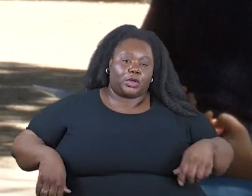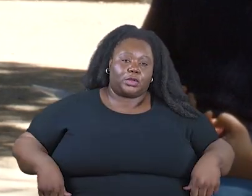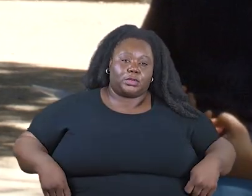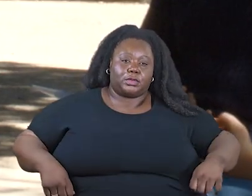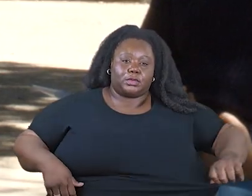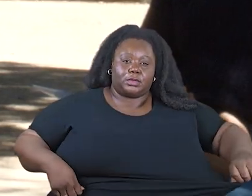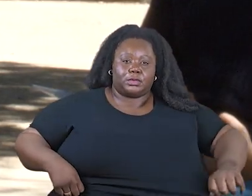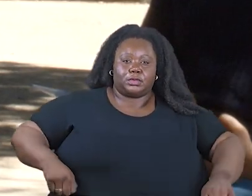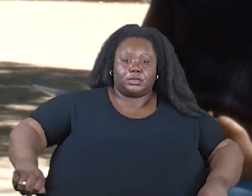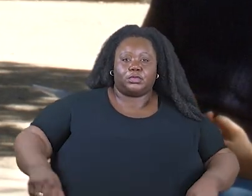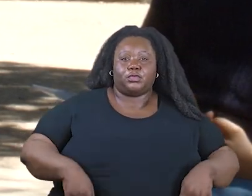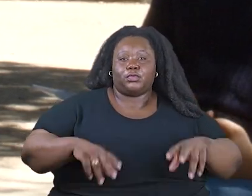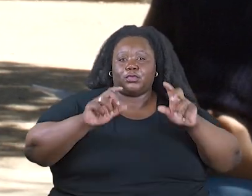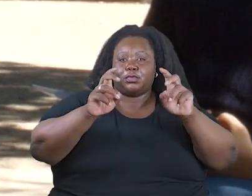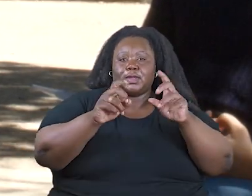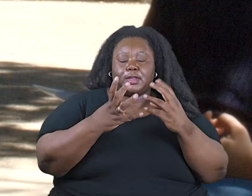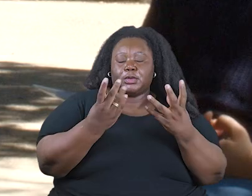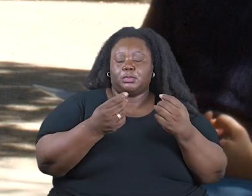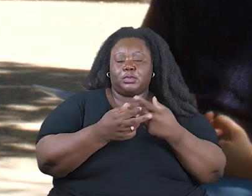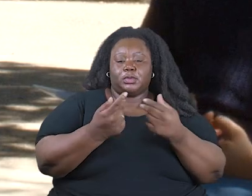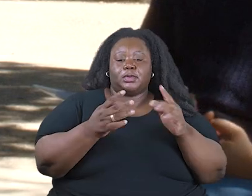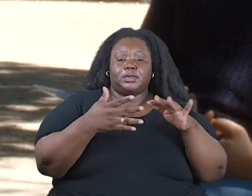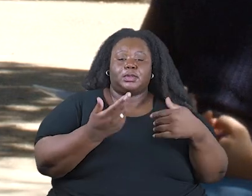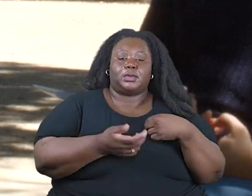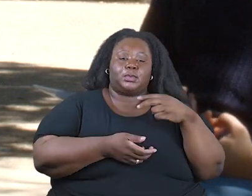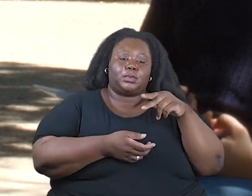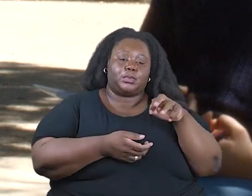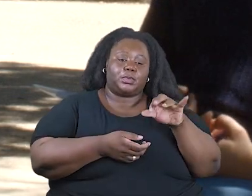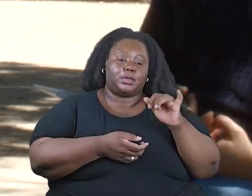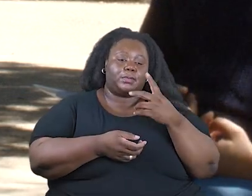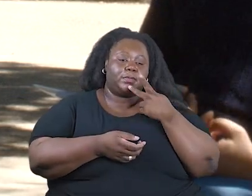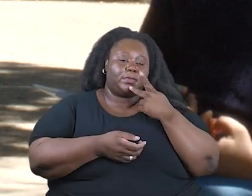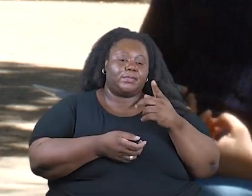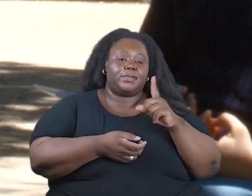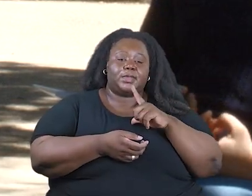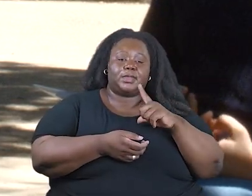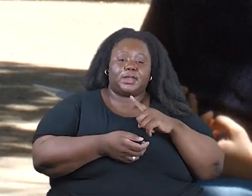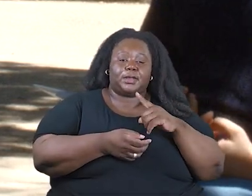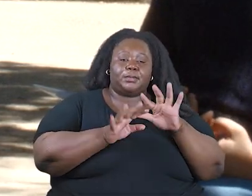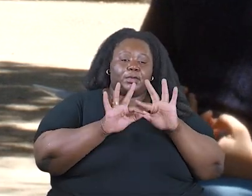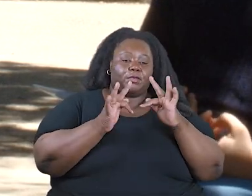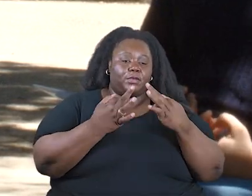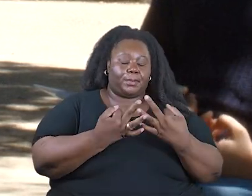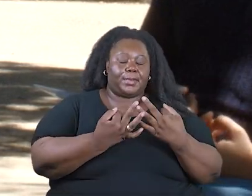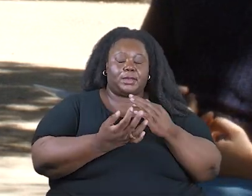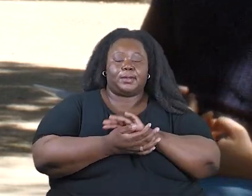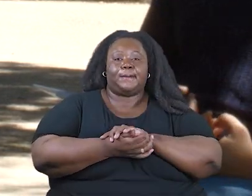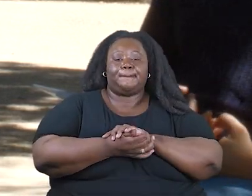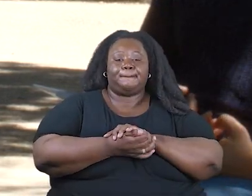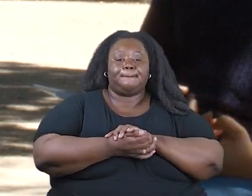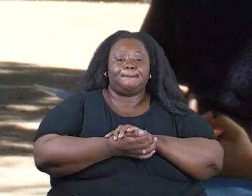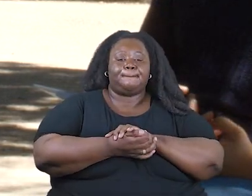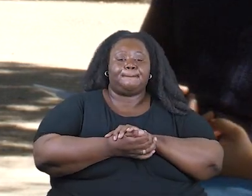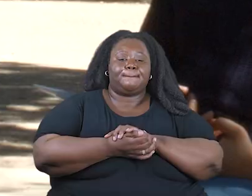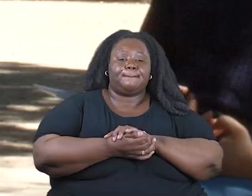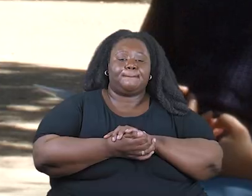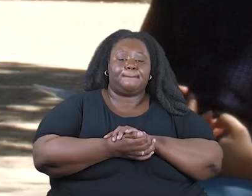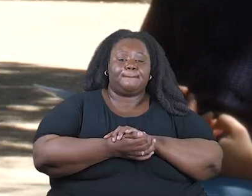Eles não venderam quase nada. Aí o Nelson Lerner, que vem de uma família